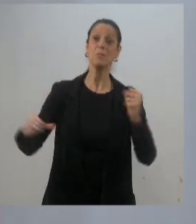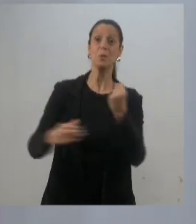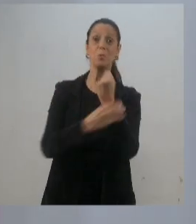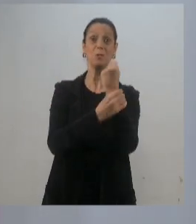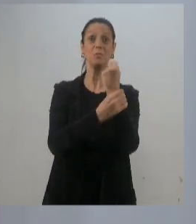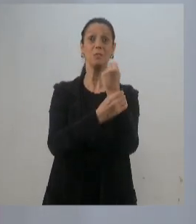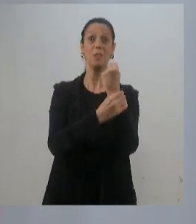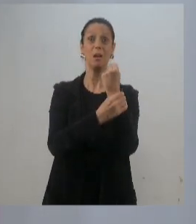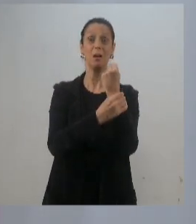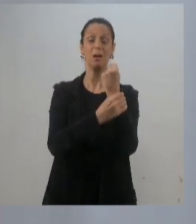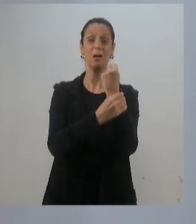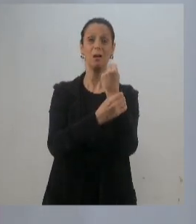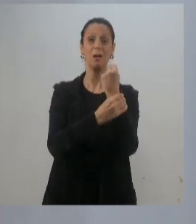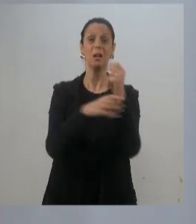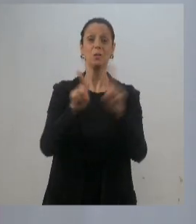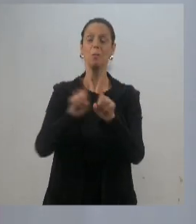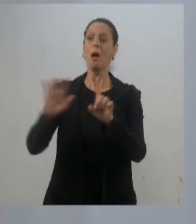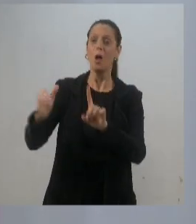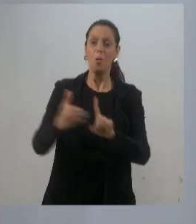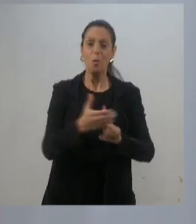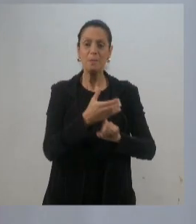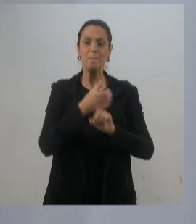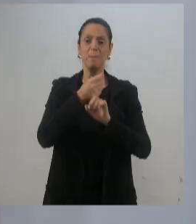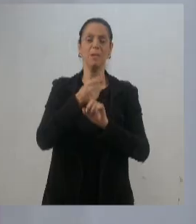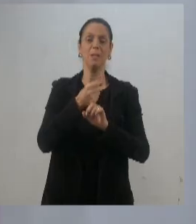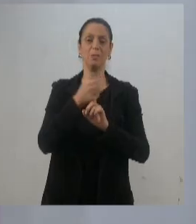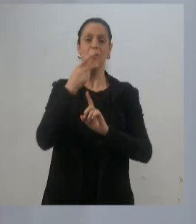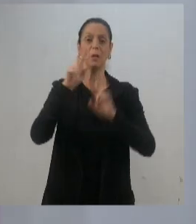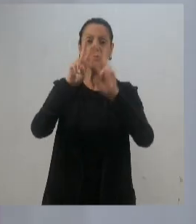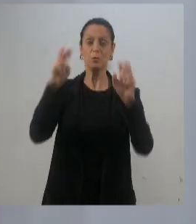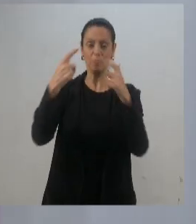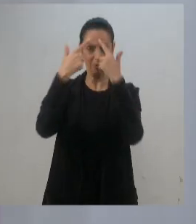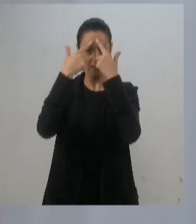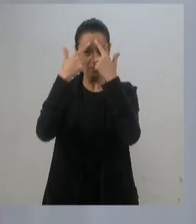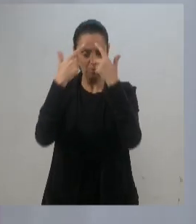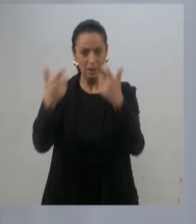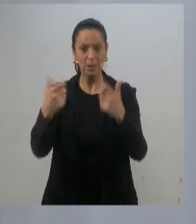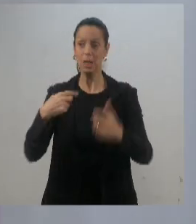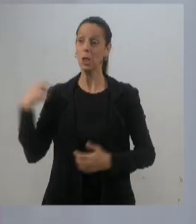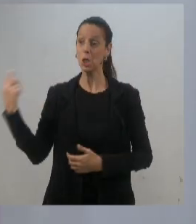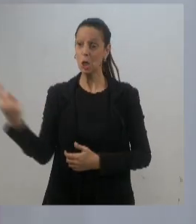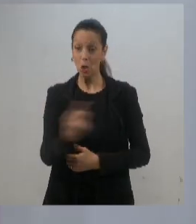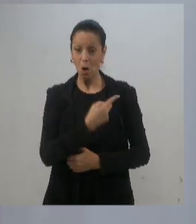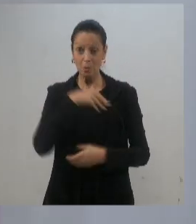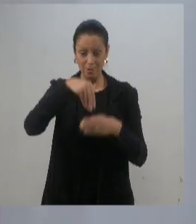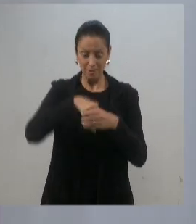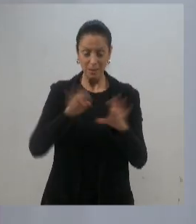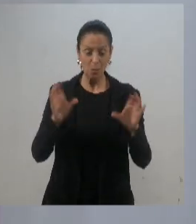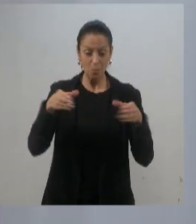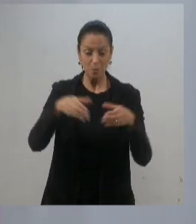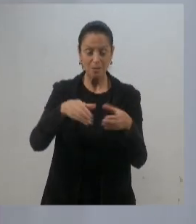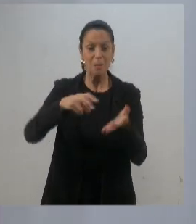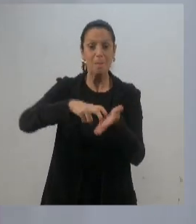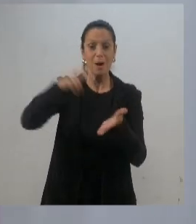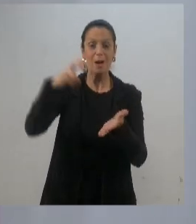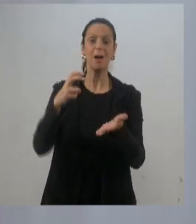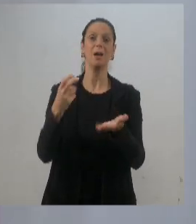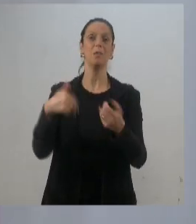segurança, sobre acolhimento. Falamos sobre a questão da violência. Nós falamos sobre isso hoje de